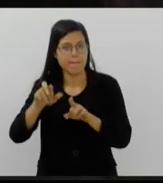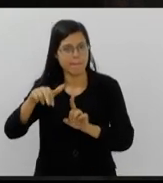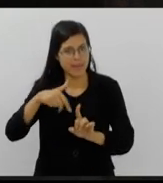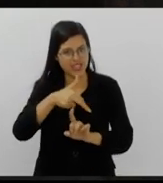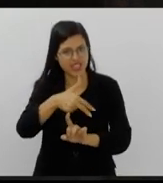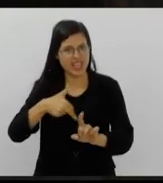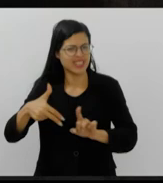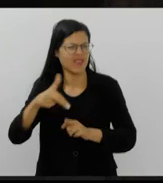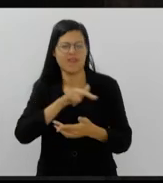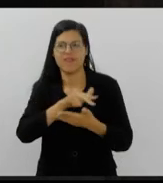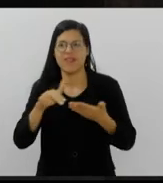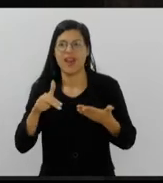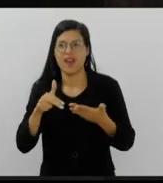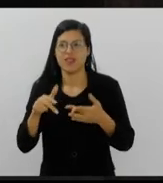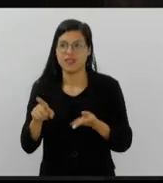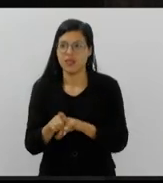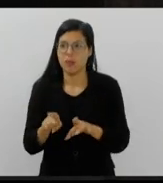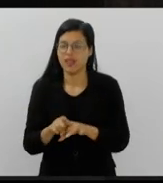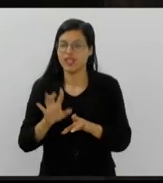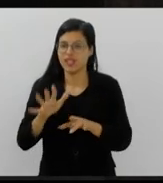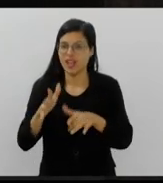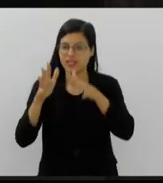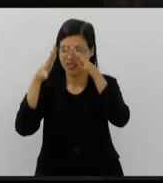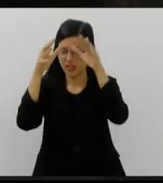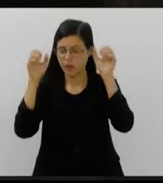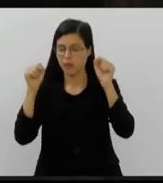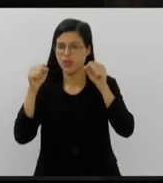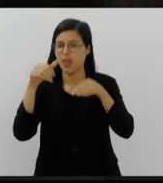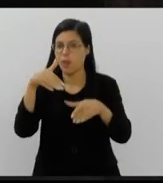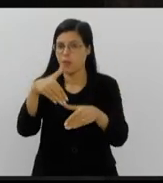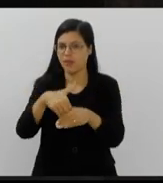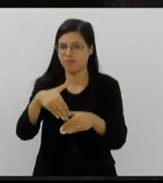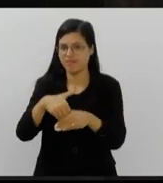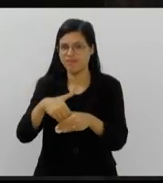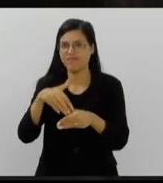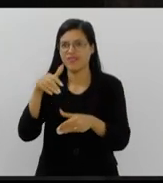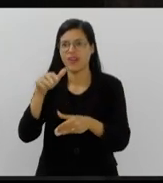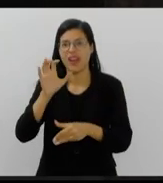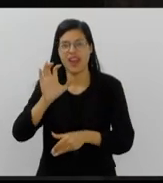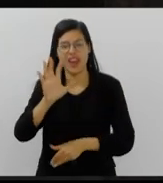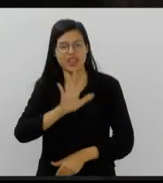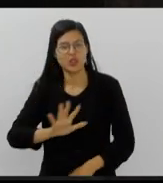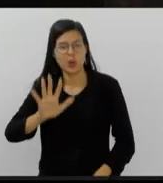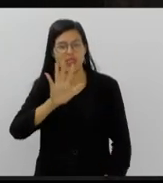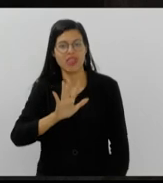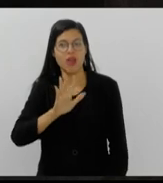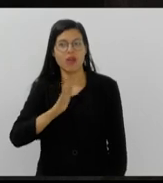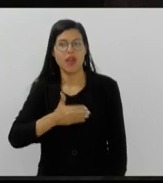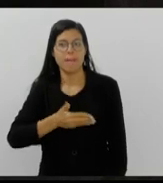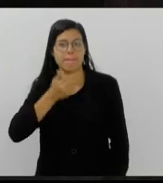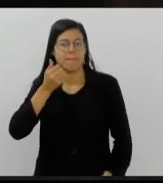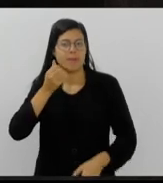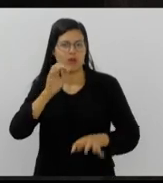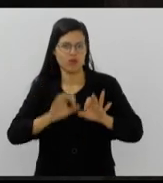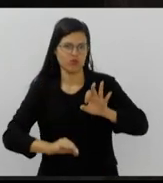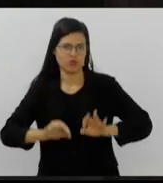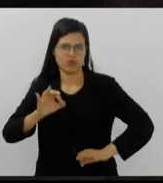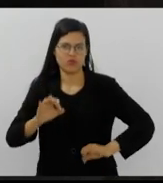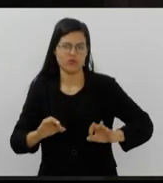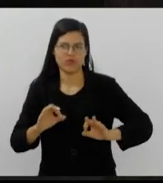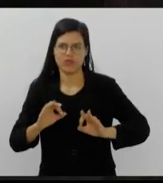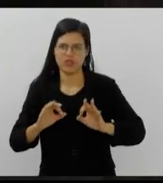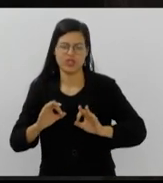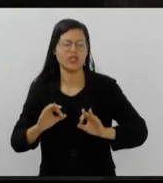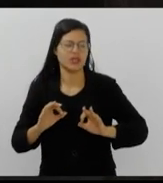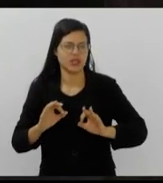inclusive, passou pelo Tribunal Regional Eleitoral e foi, a meu entender, a melhor jurista de todos os tempos, nossa Corte